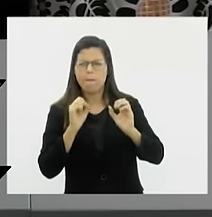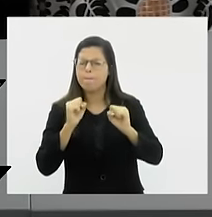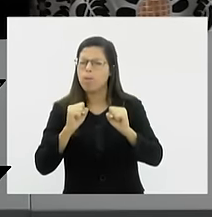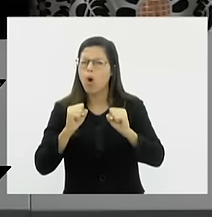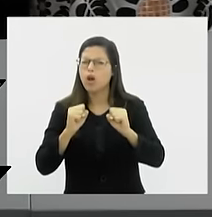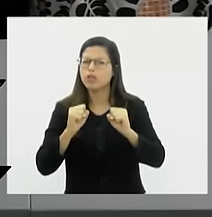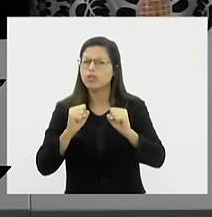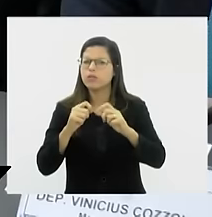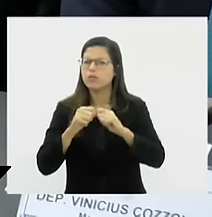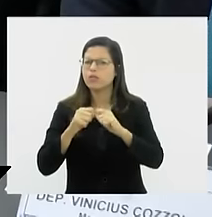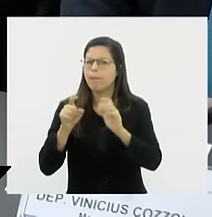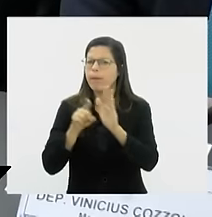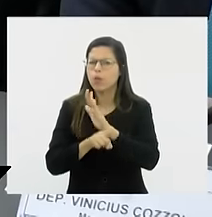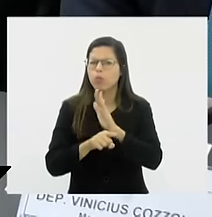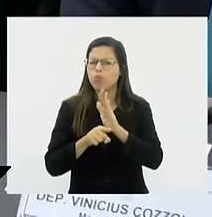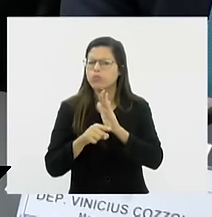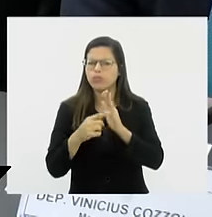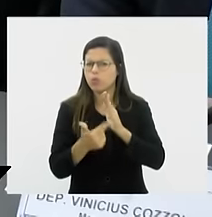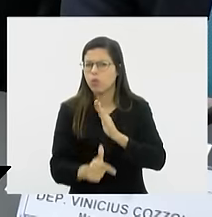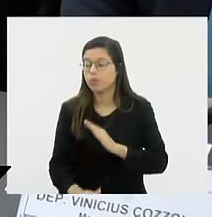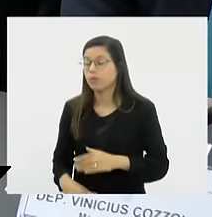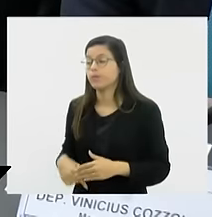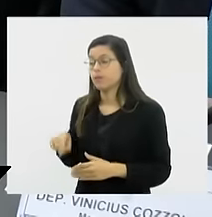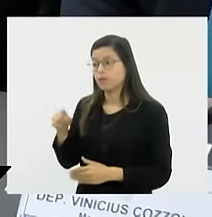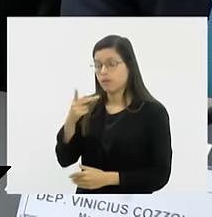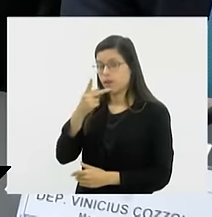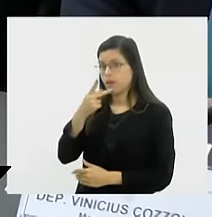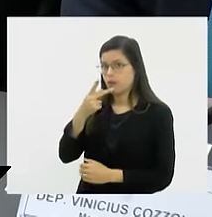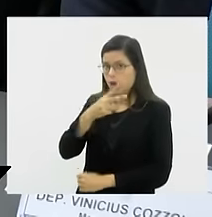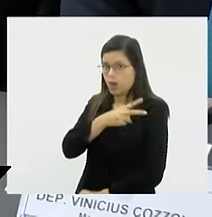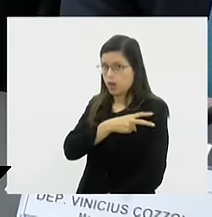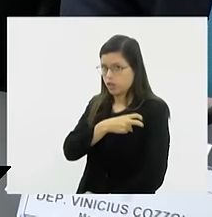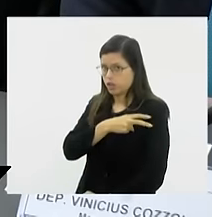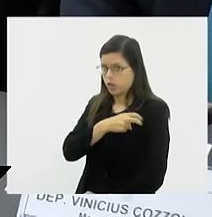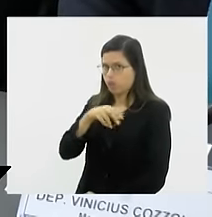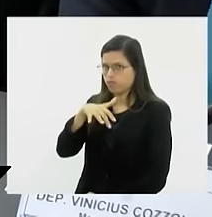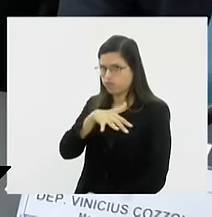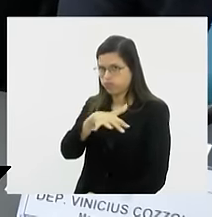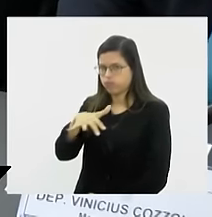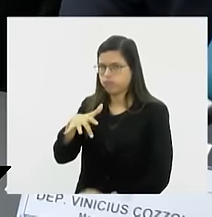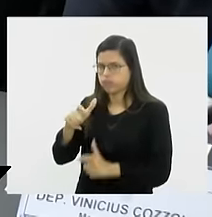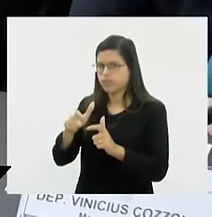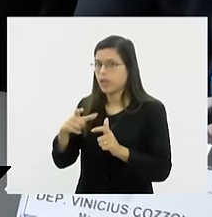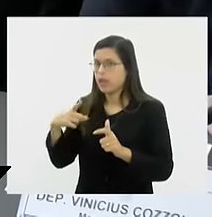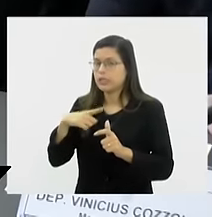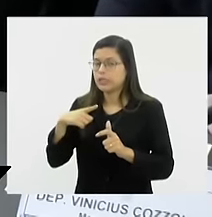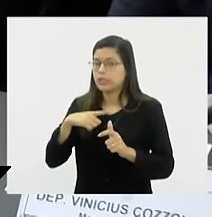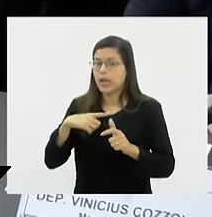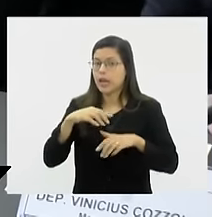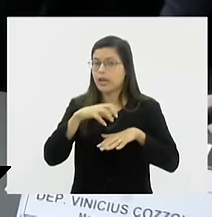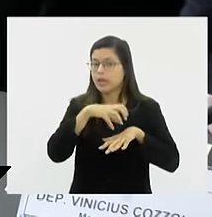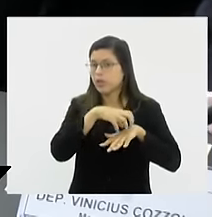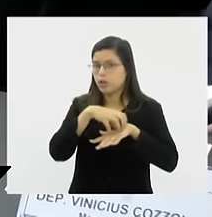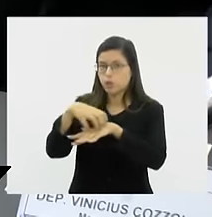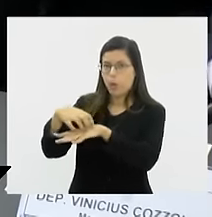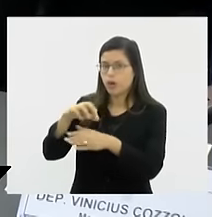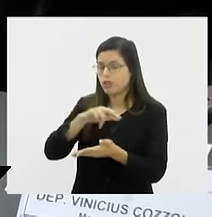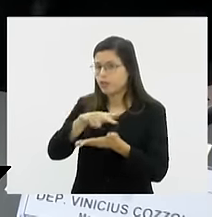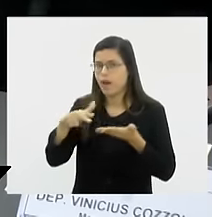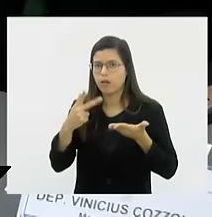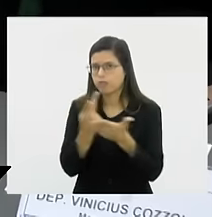a pergunta? O senhor está falando que região dos Lagos tem inúmeras transportes piratas. Aí o senhor me traz um